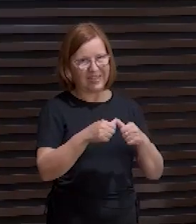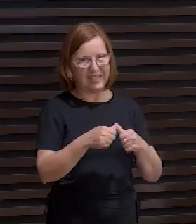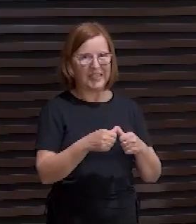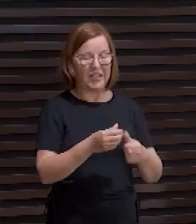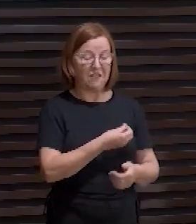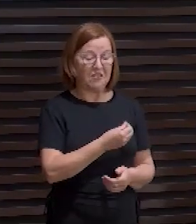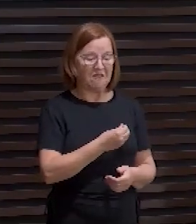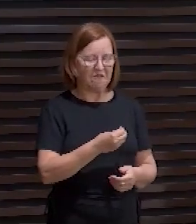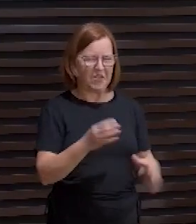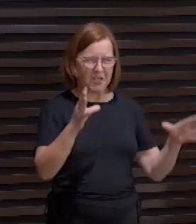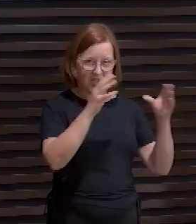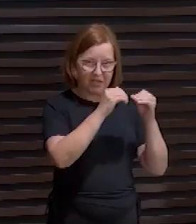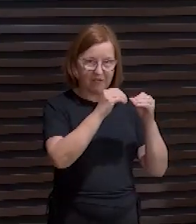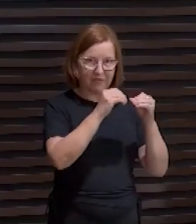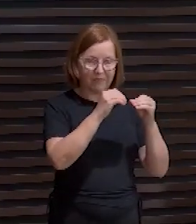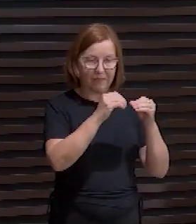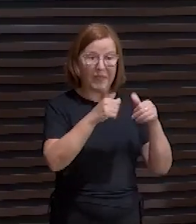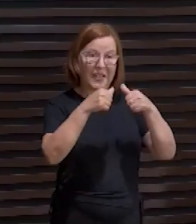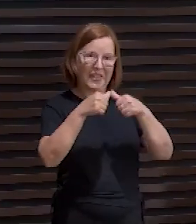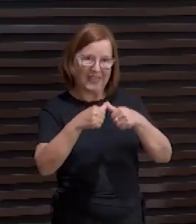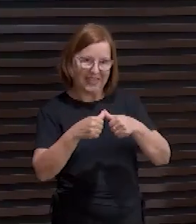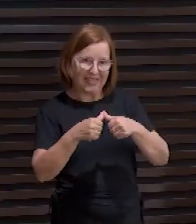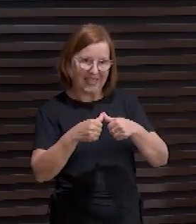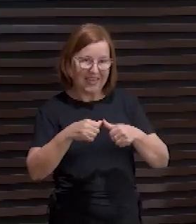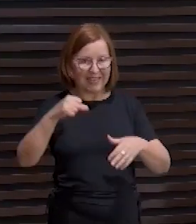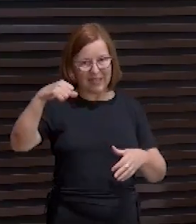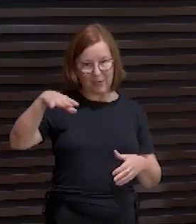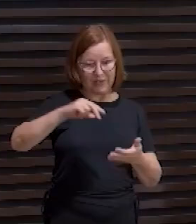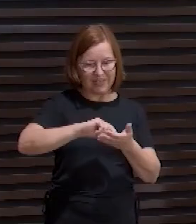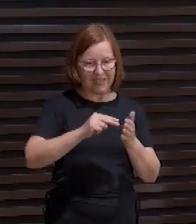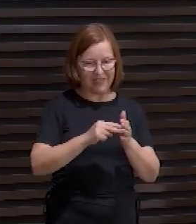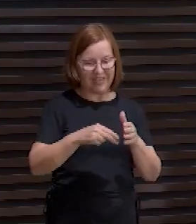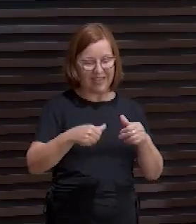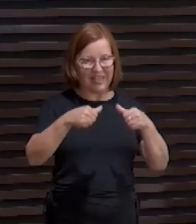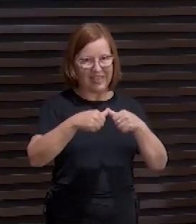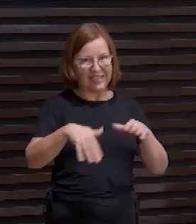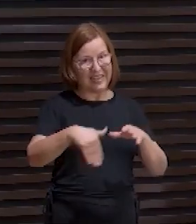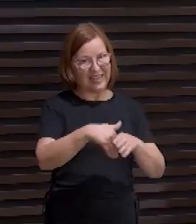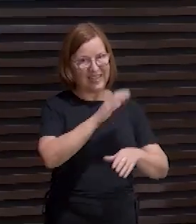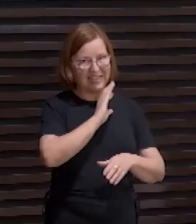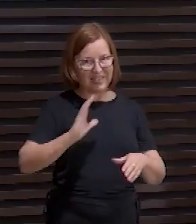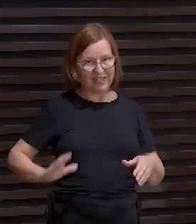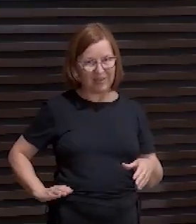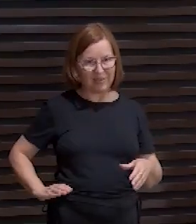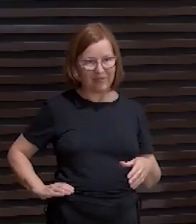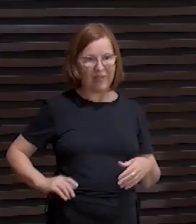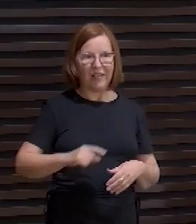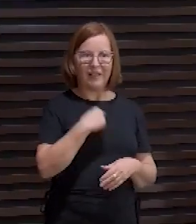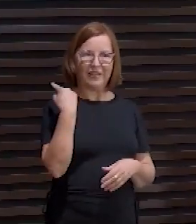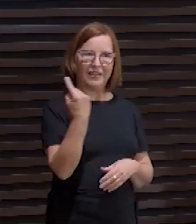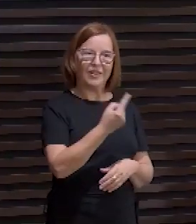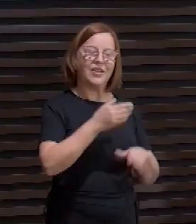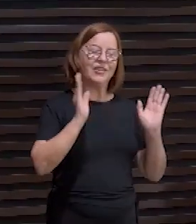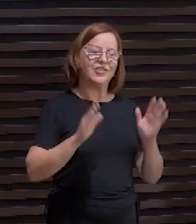Estar na luz é o mesmo que estar em Cristo. A gente já estudou isso no capítulo 1. E agora,